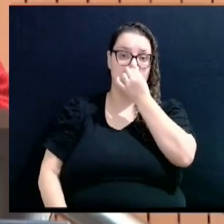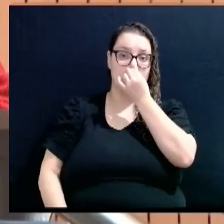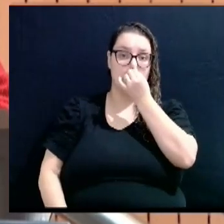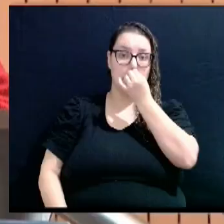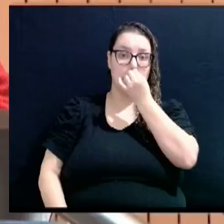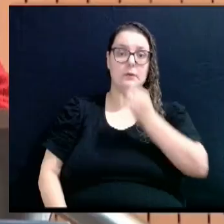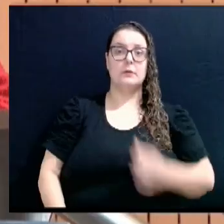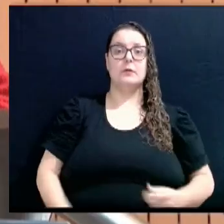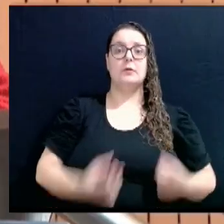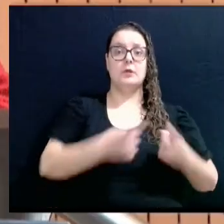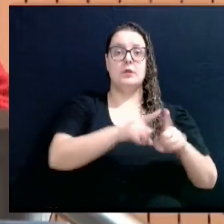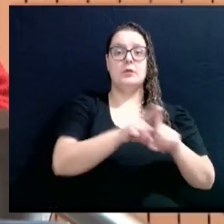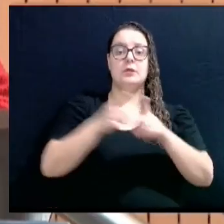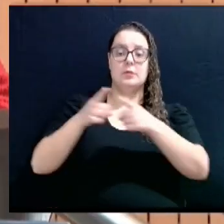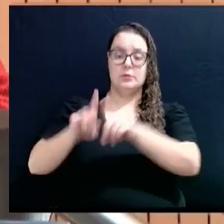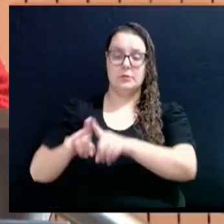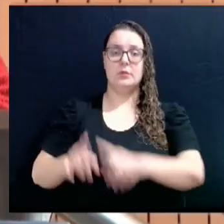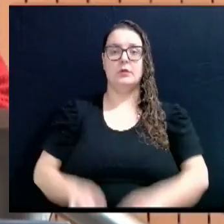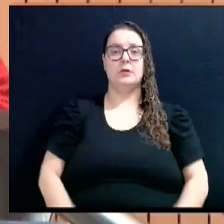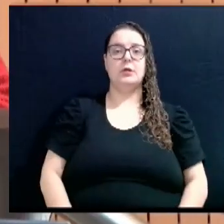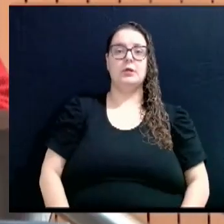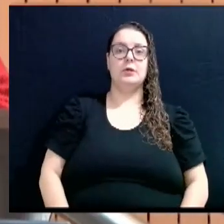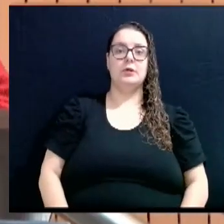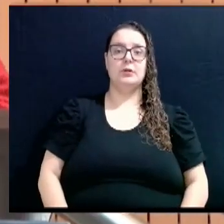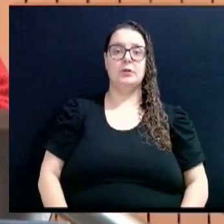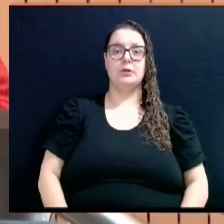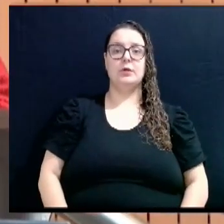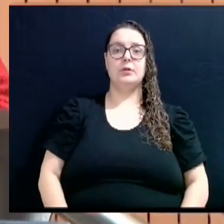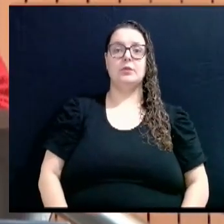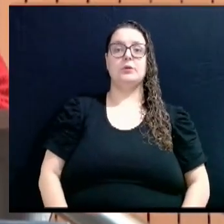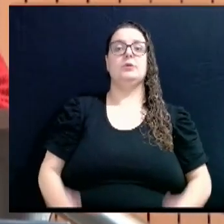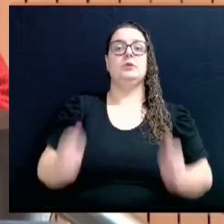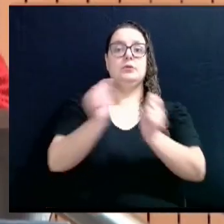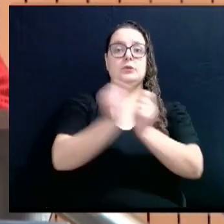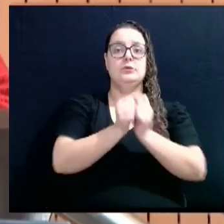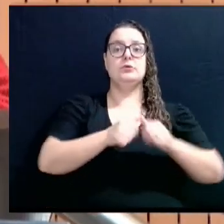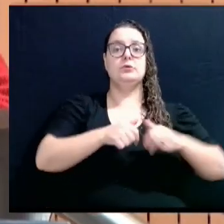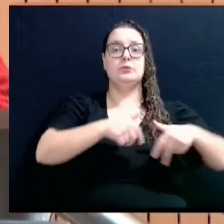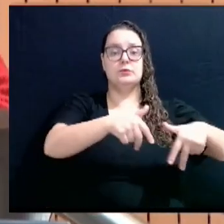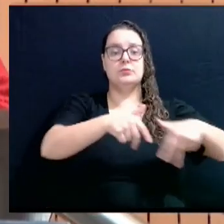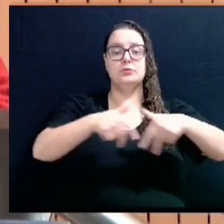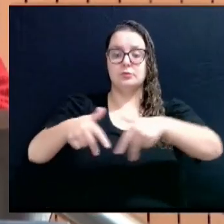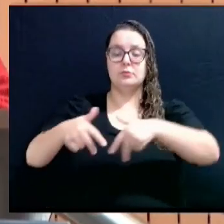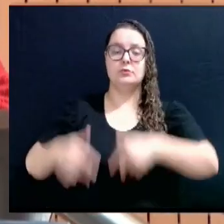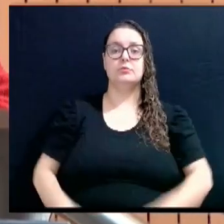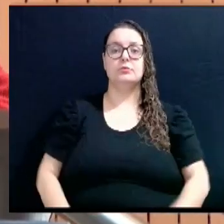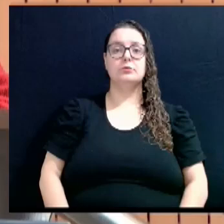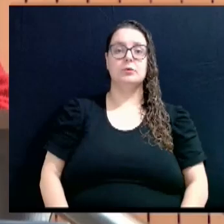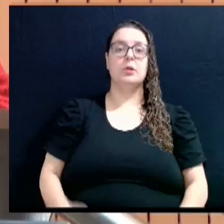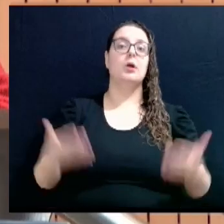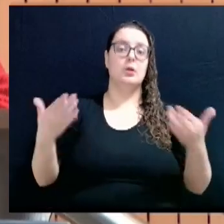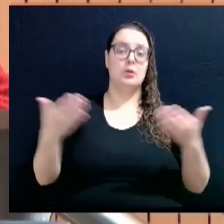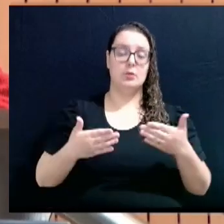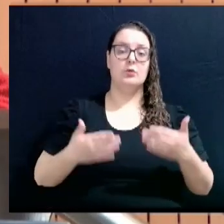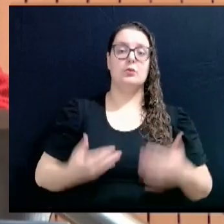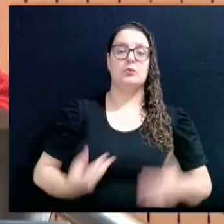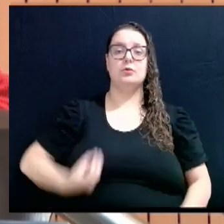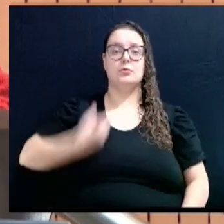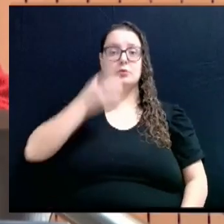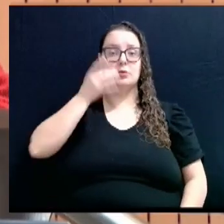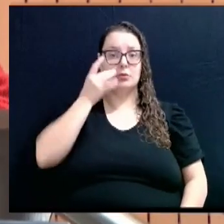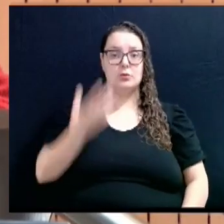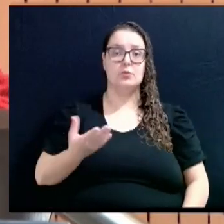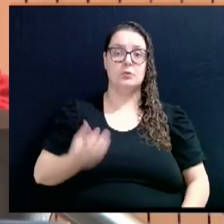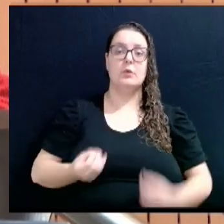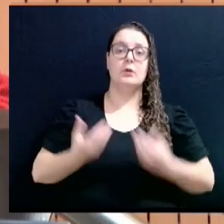parceira, de caminhar junto com elas, e hoje de estar aqui oferecendo esse